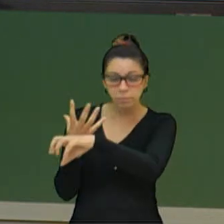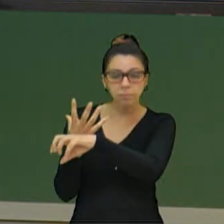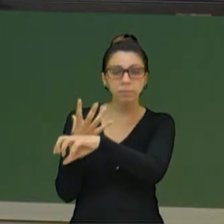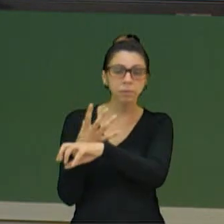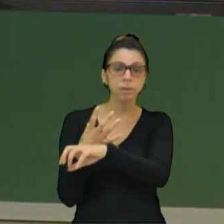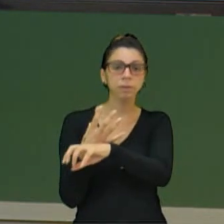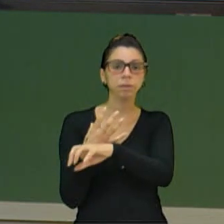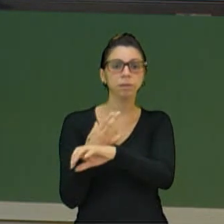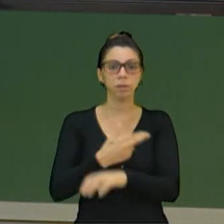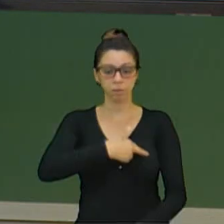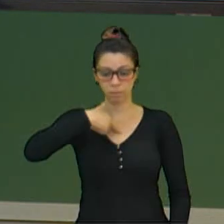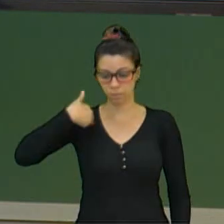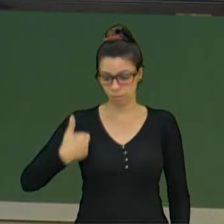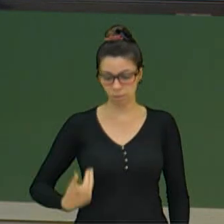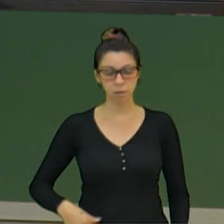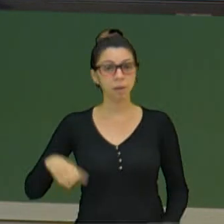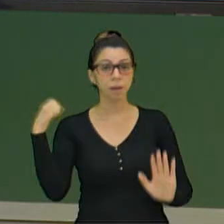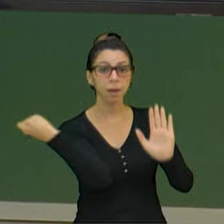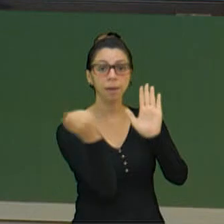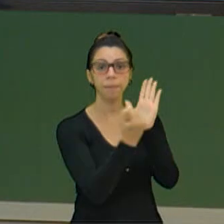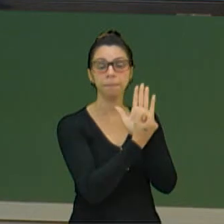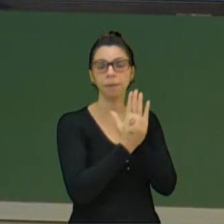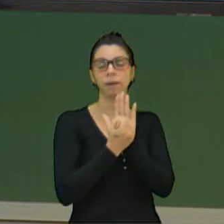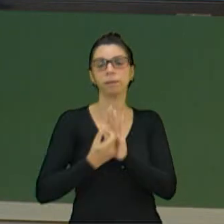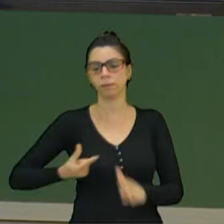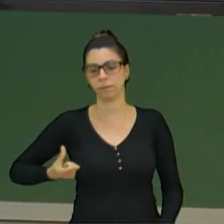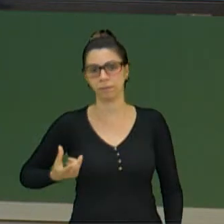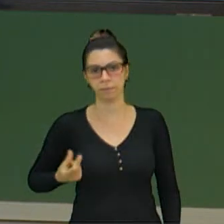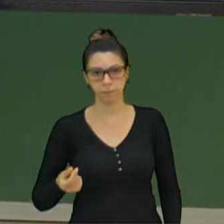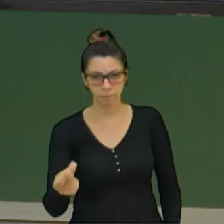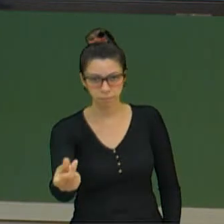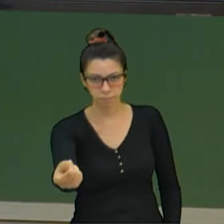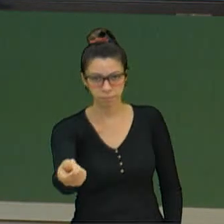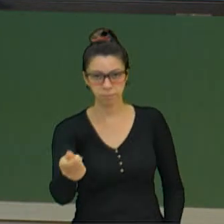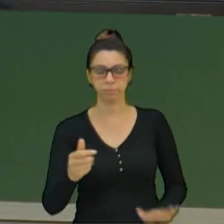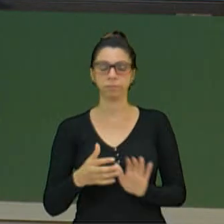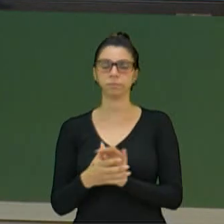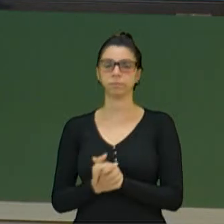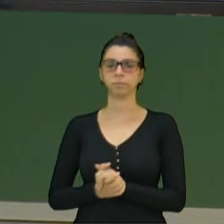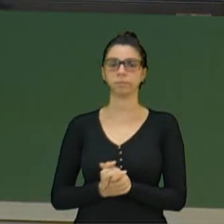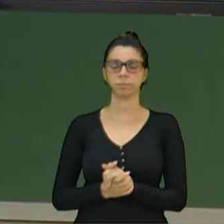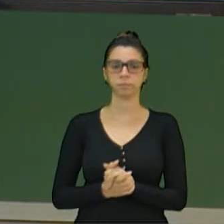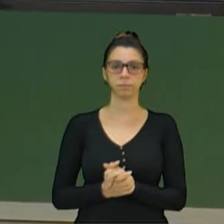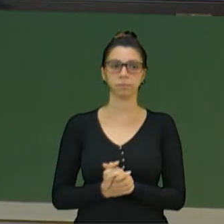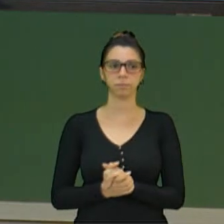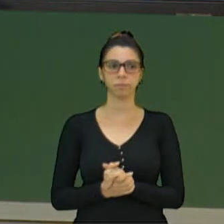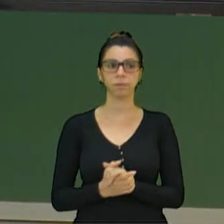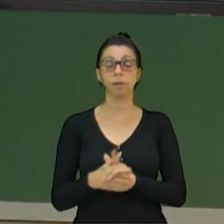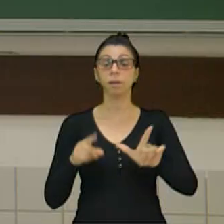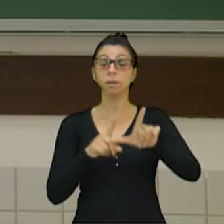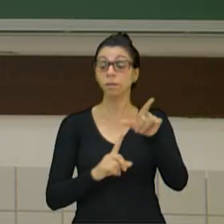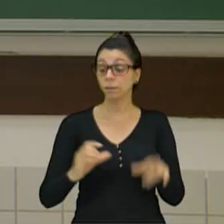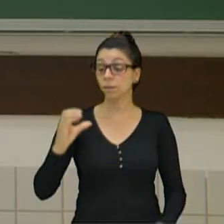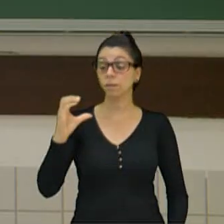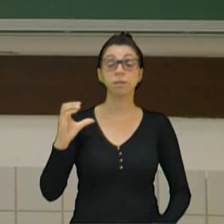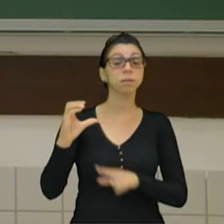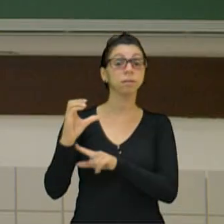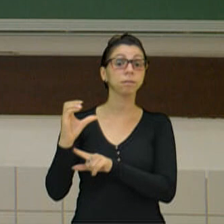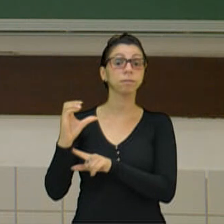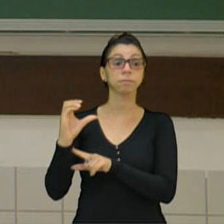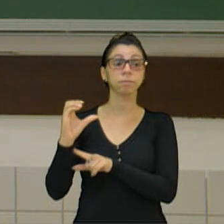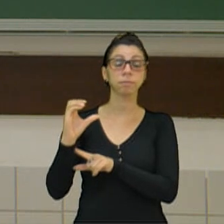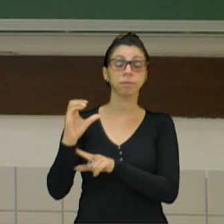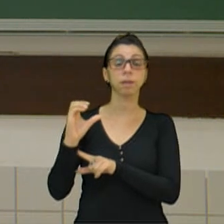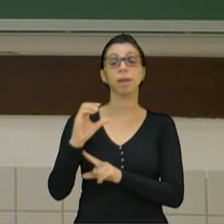chineses consideram como um símbolo de longevidade. Então, também não é. As coniferófitas são os coníferas,